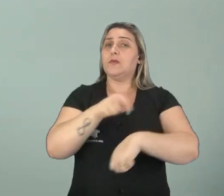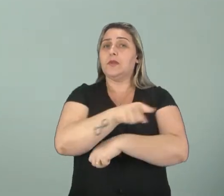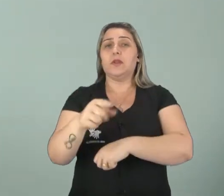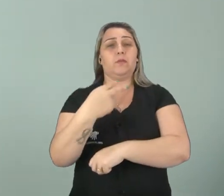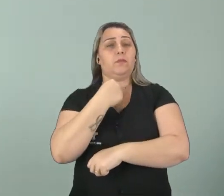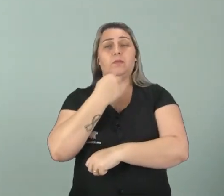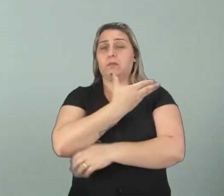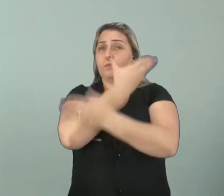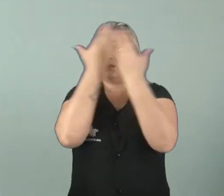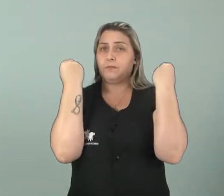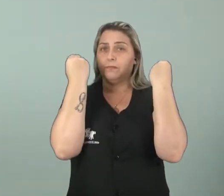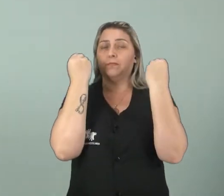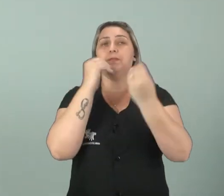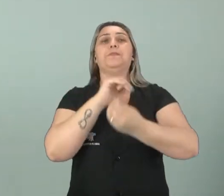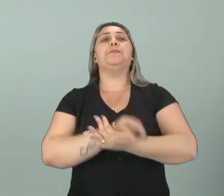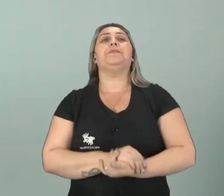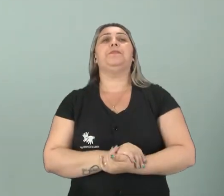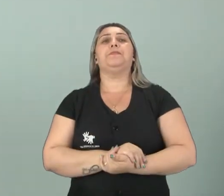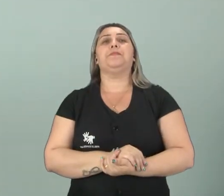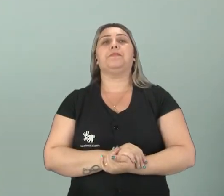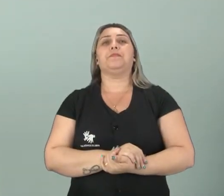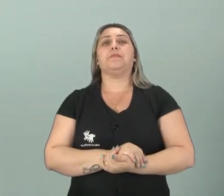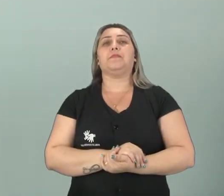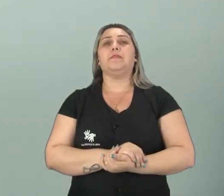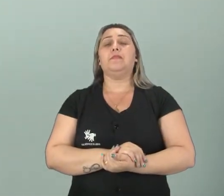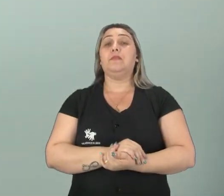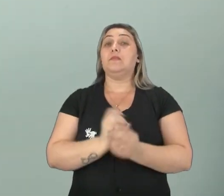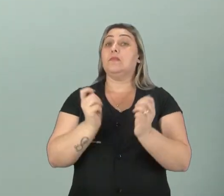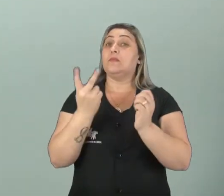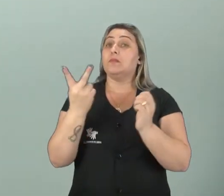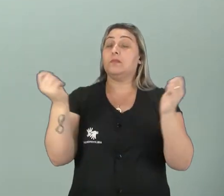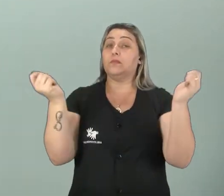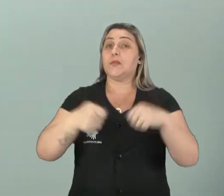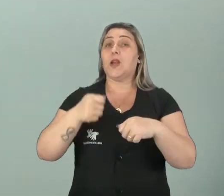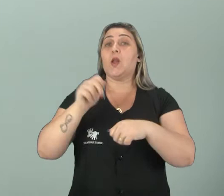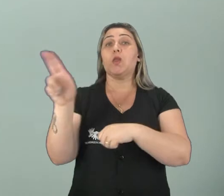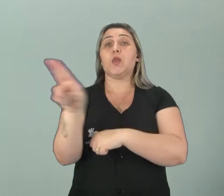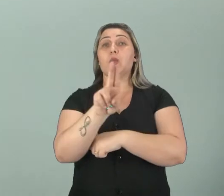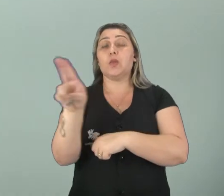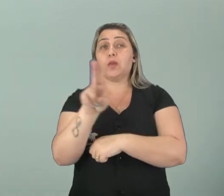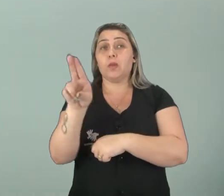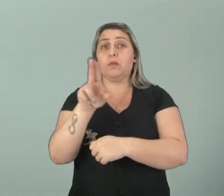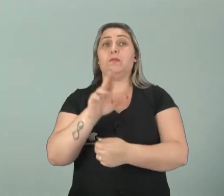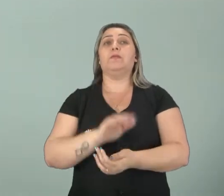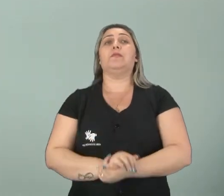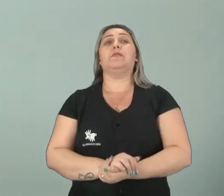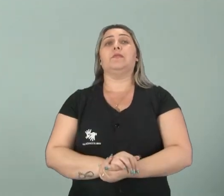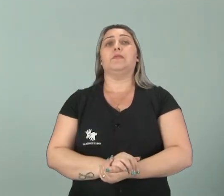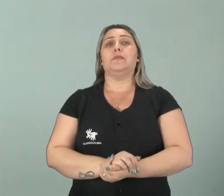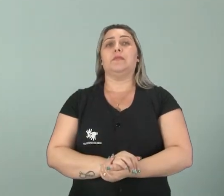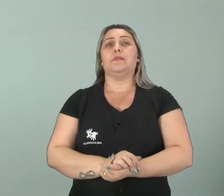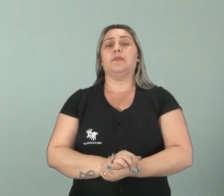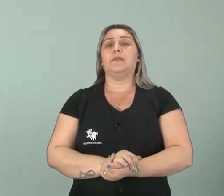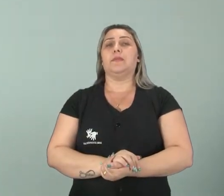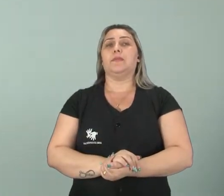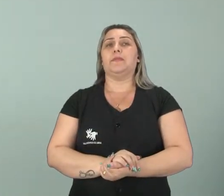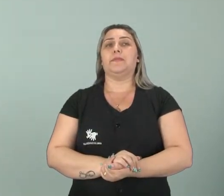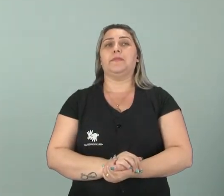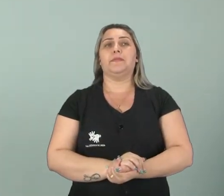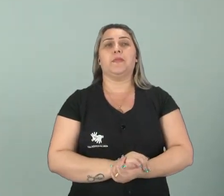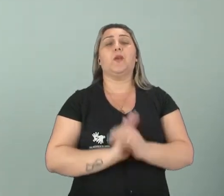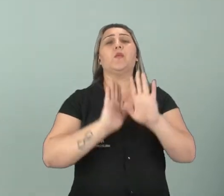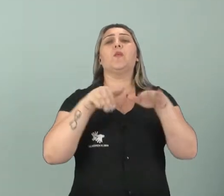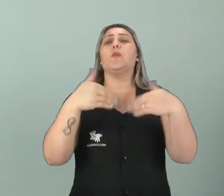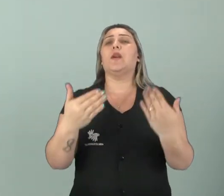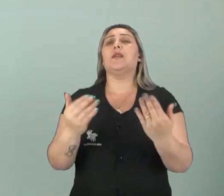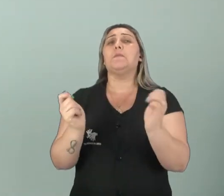pode esquecer, dele ficar eletrizado. Quando eu falo duas possibilidades, são nomes e não dos processos, porque os processos a gente ainda vai ver. Quais